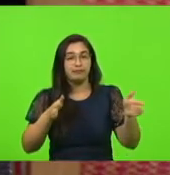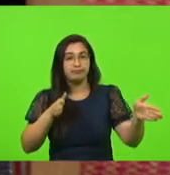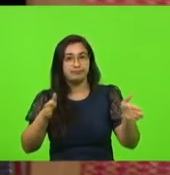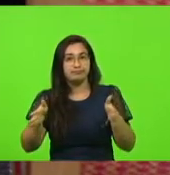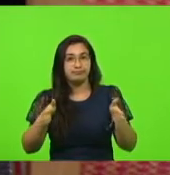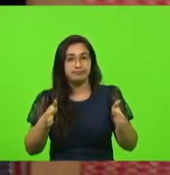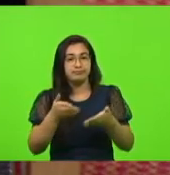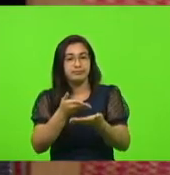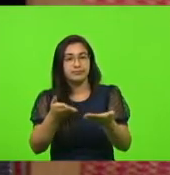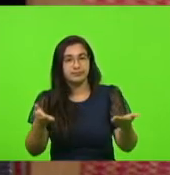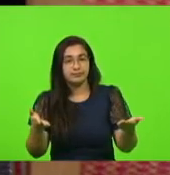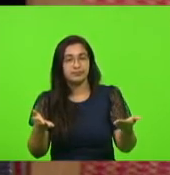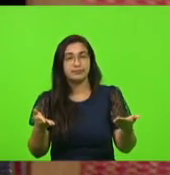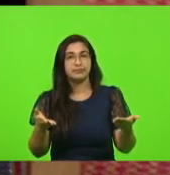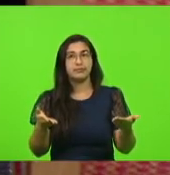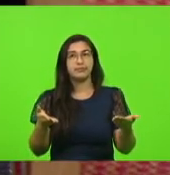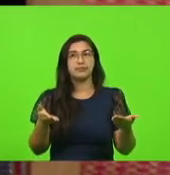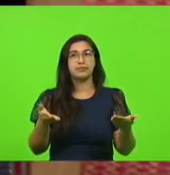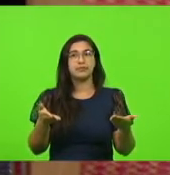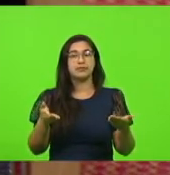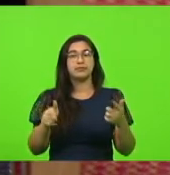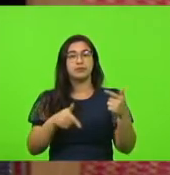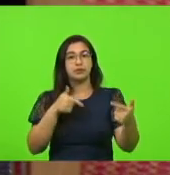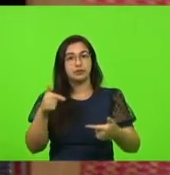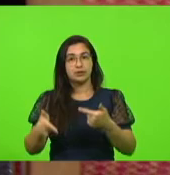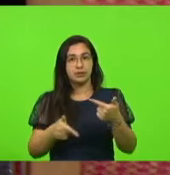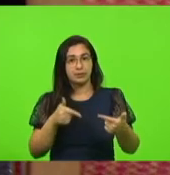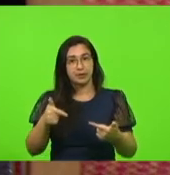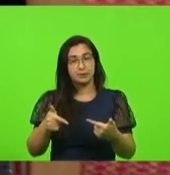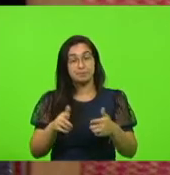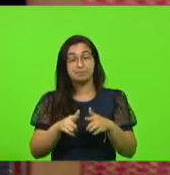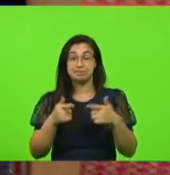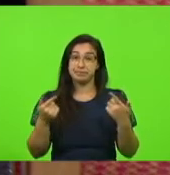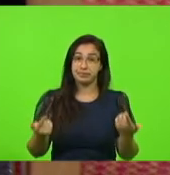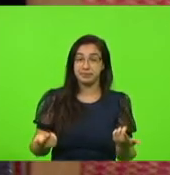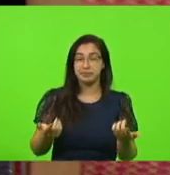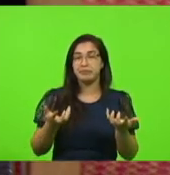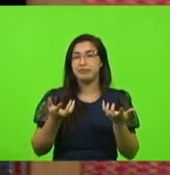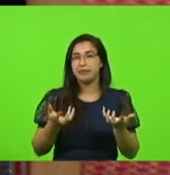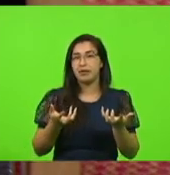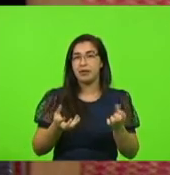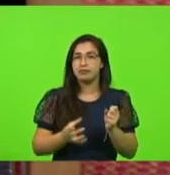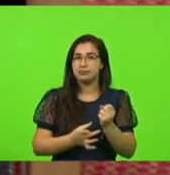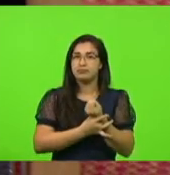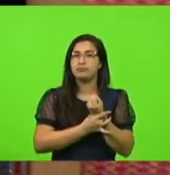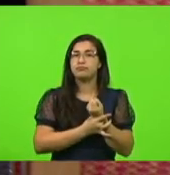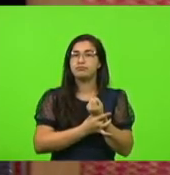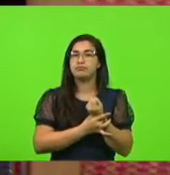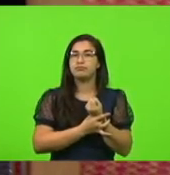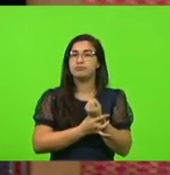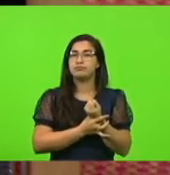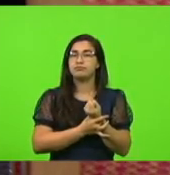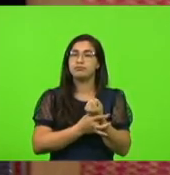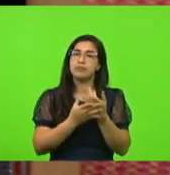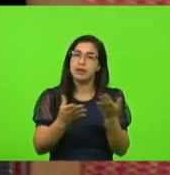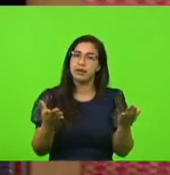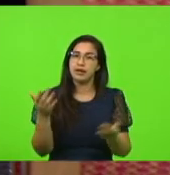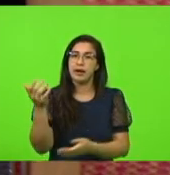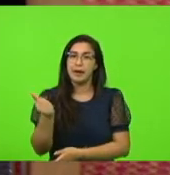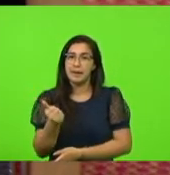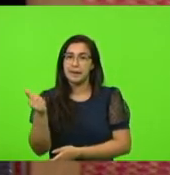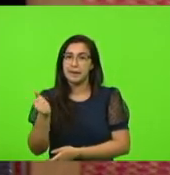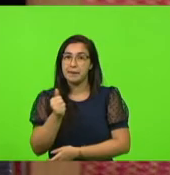exercício da atividade. Então, nós queremos garantia para a aposentadoria, para